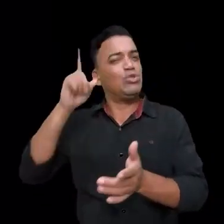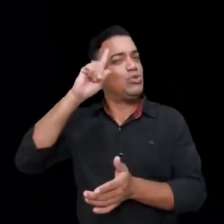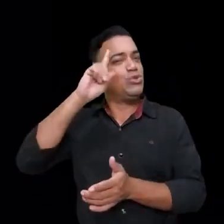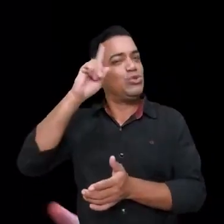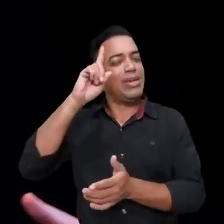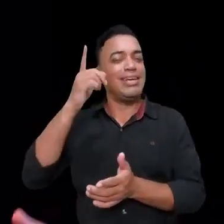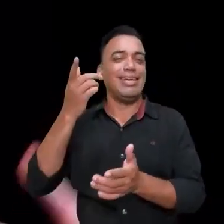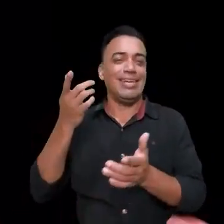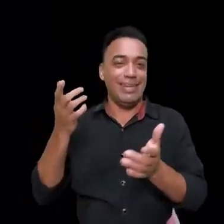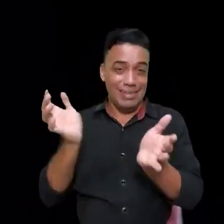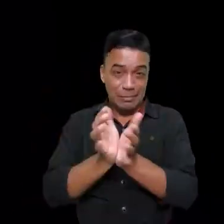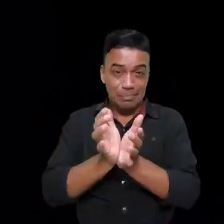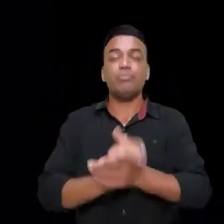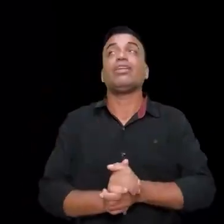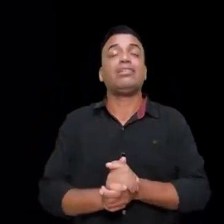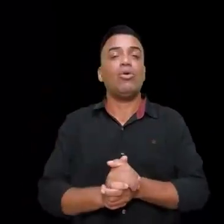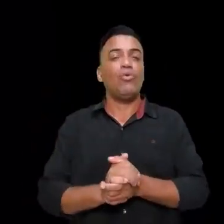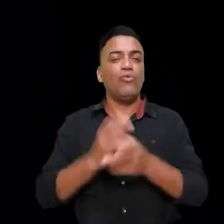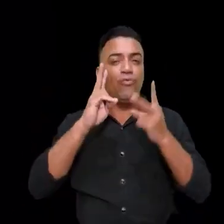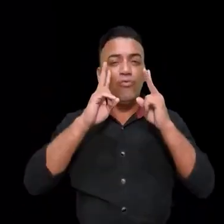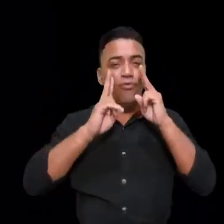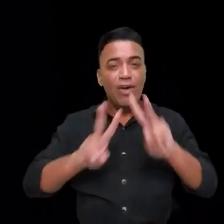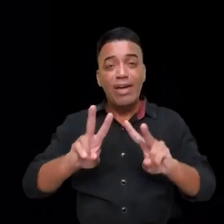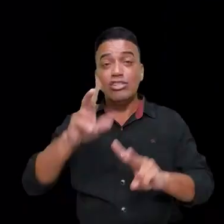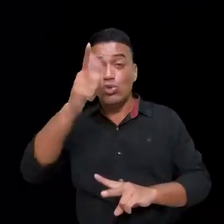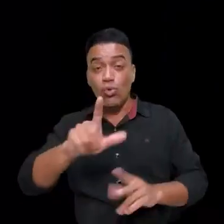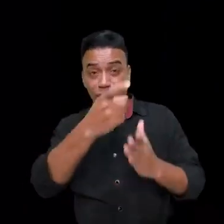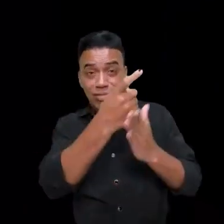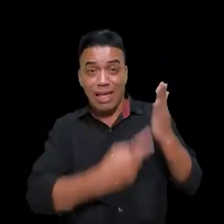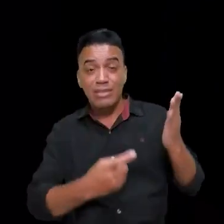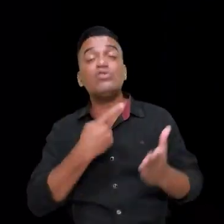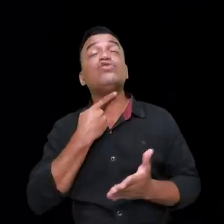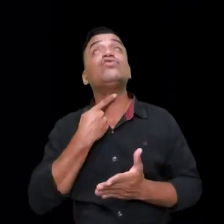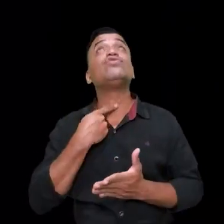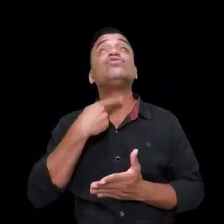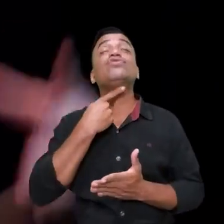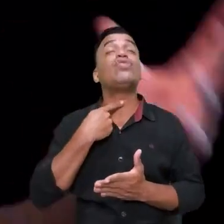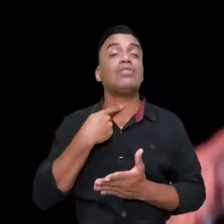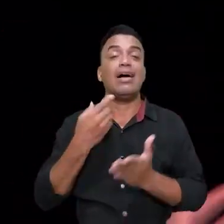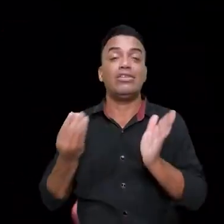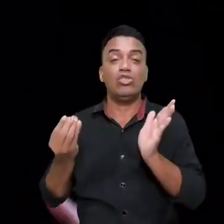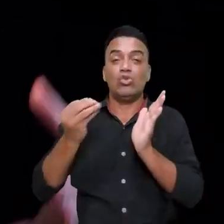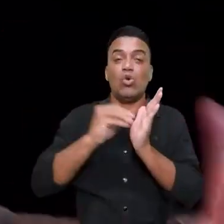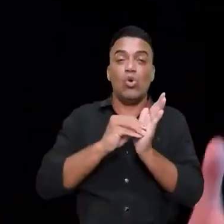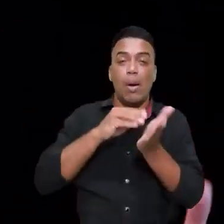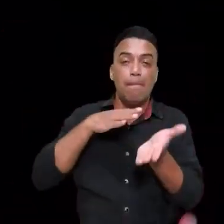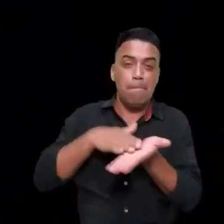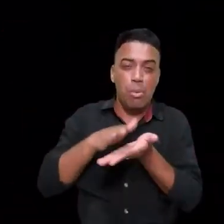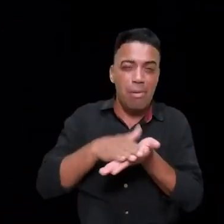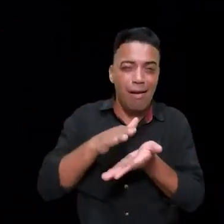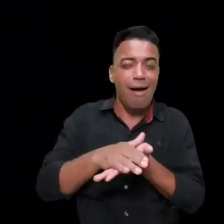Então, eu revisitando esses textos, havia uma vontade muito grande assim de trazê-los à luz de novo, de